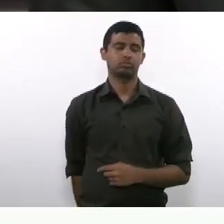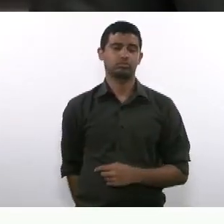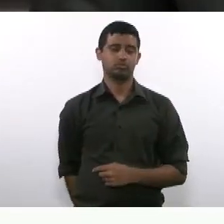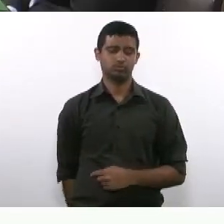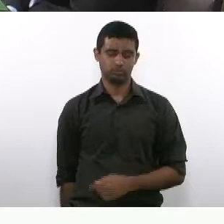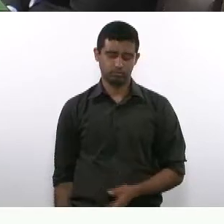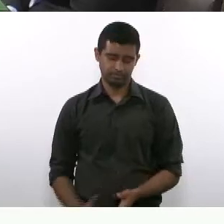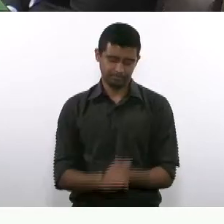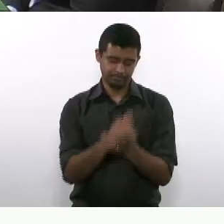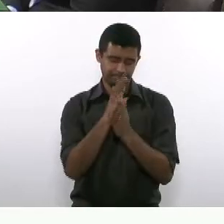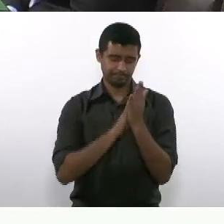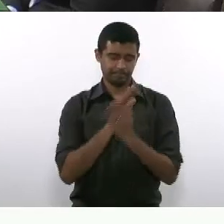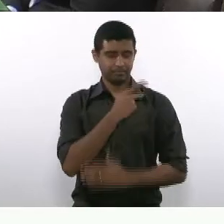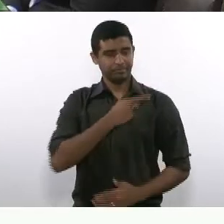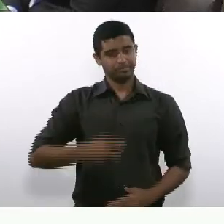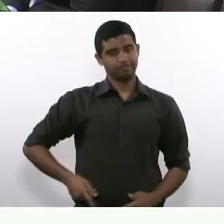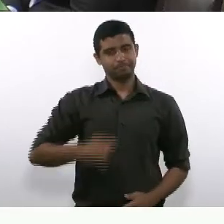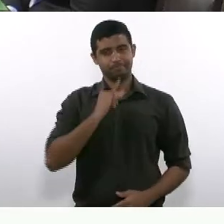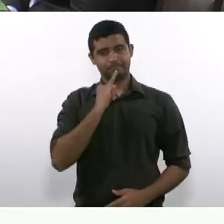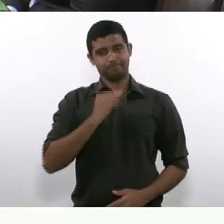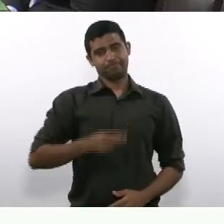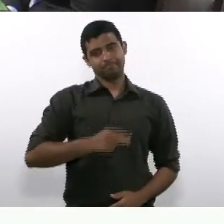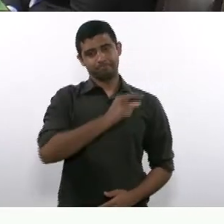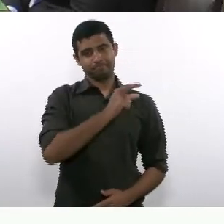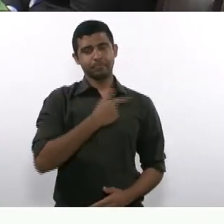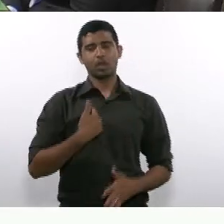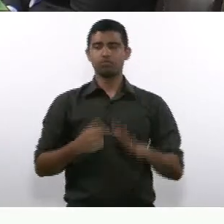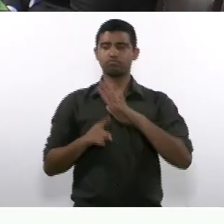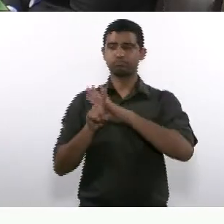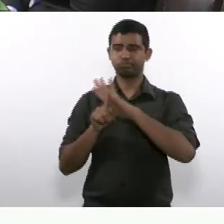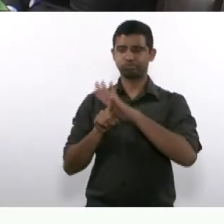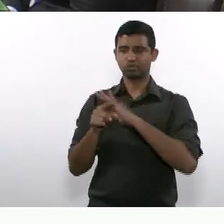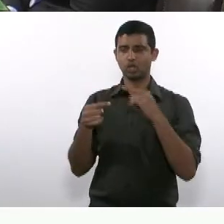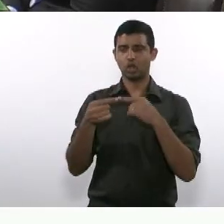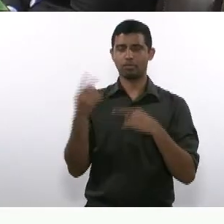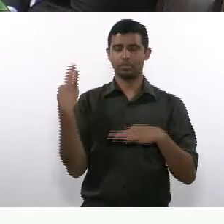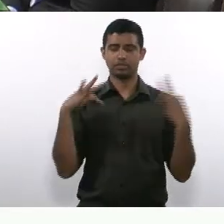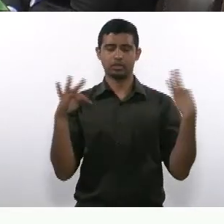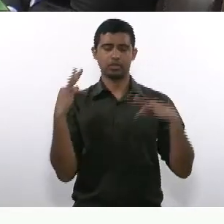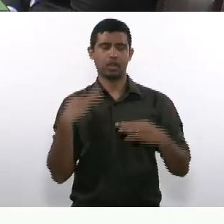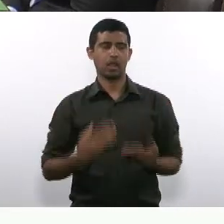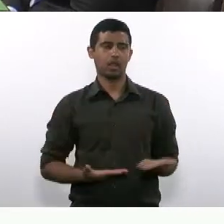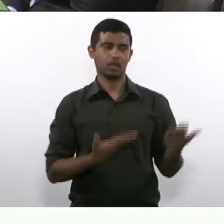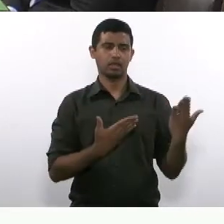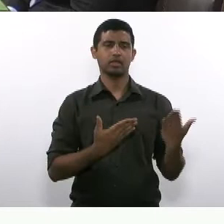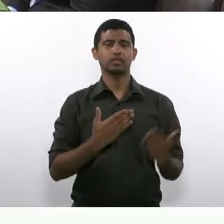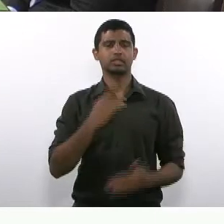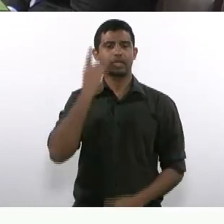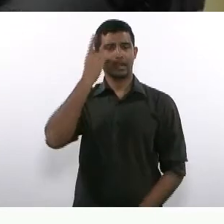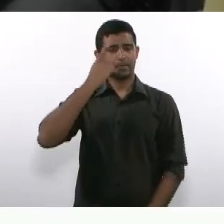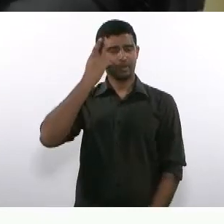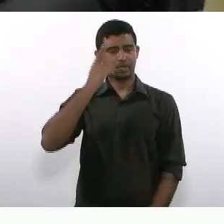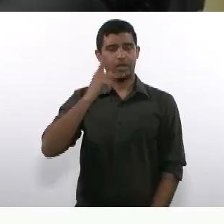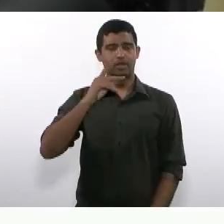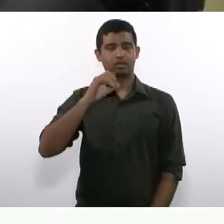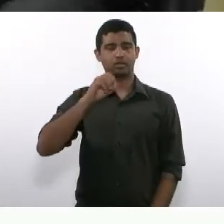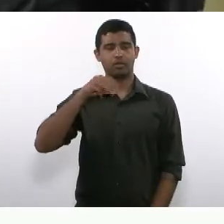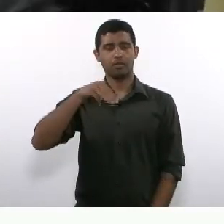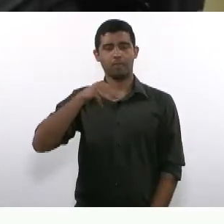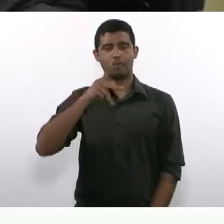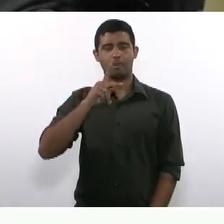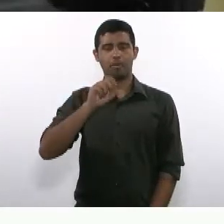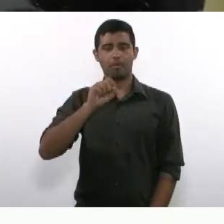eu vou... Tenho alguns questionamentos ainda referentes ao turismo, mas vou abrir a palavra para o deputado Tiago Pampolha. Deputado, nós